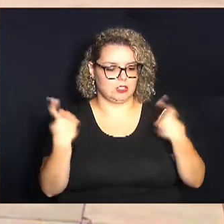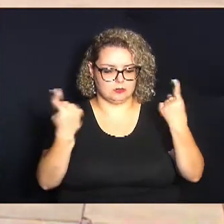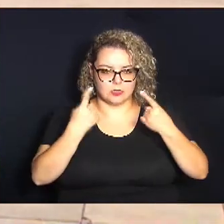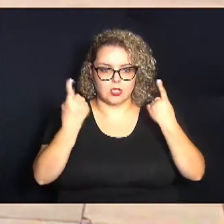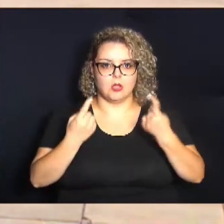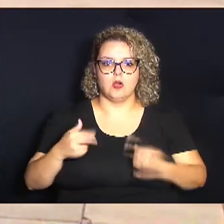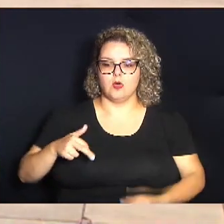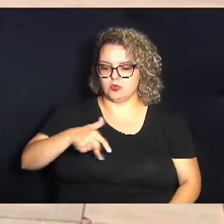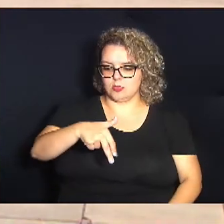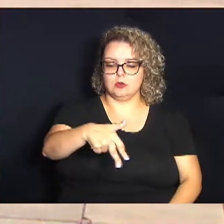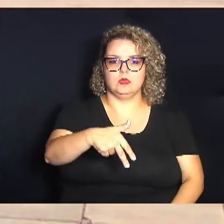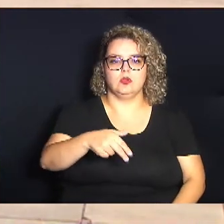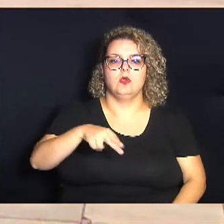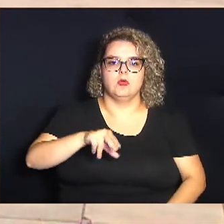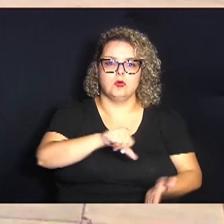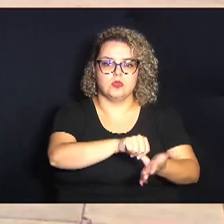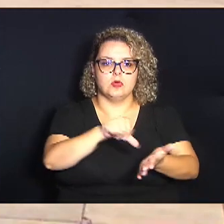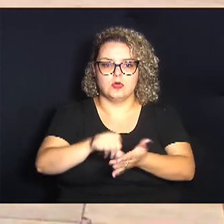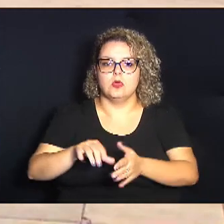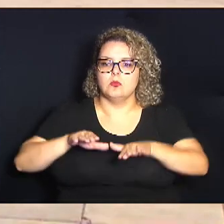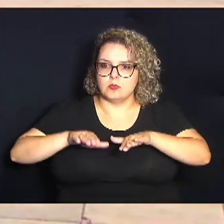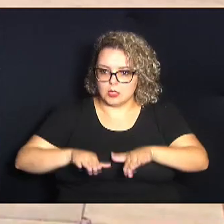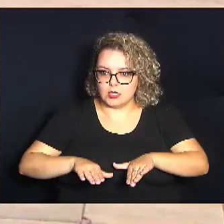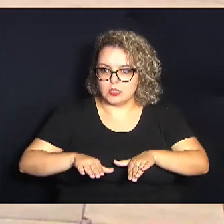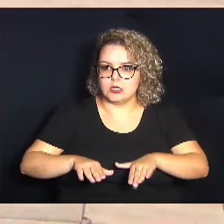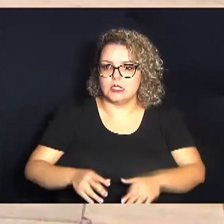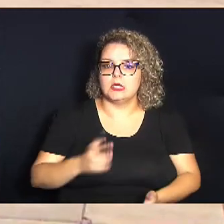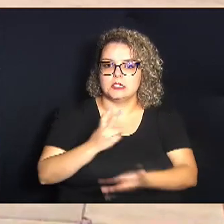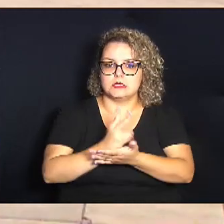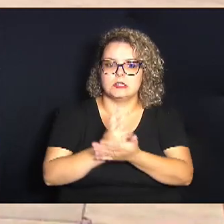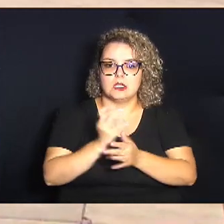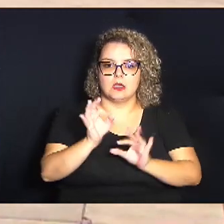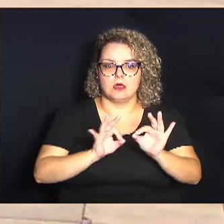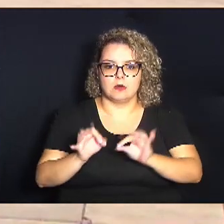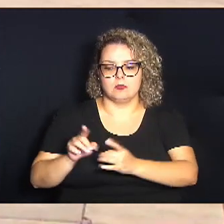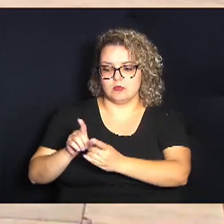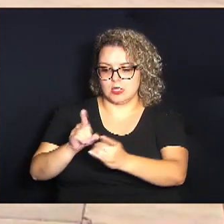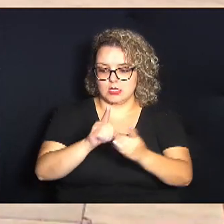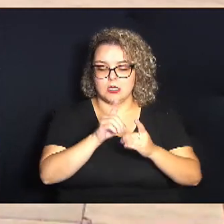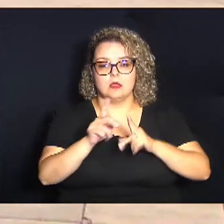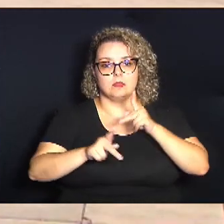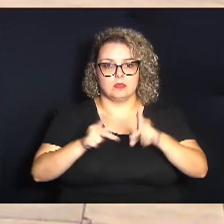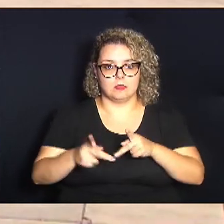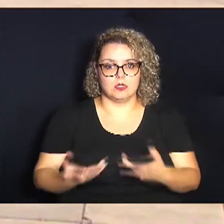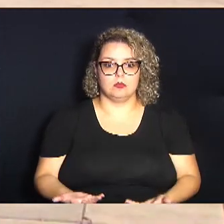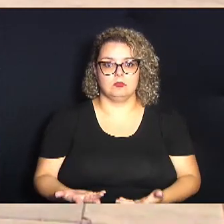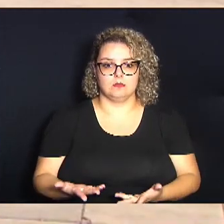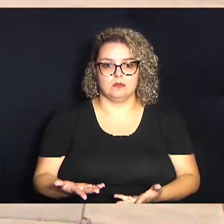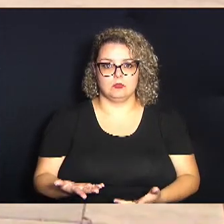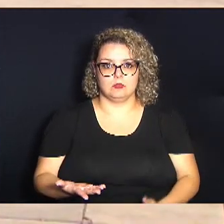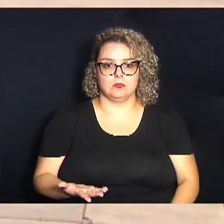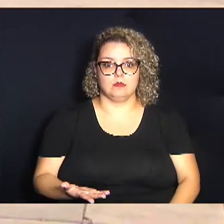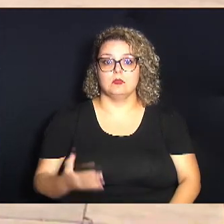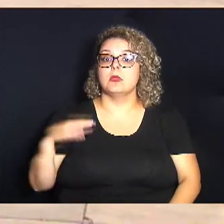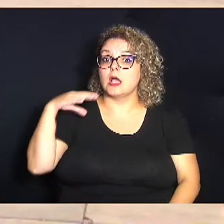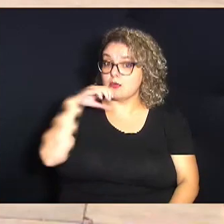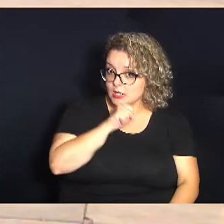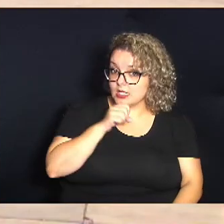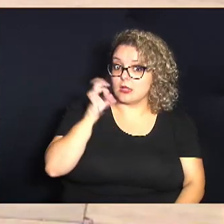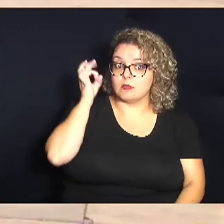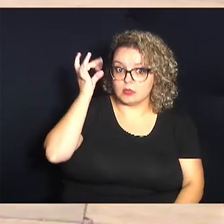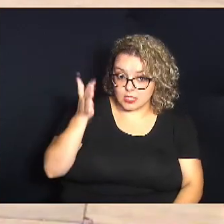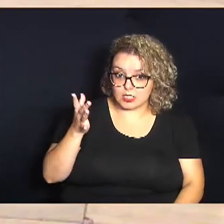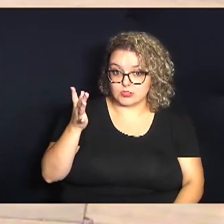pé, ou nos postos fixos, são, né, preparados para estar atendendo a população. Mas o caminho mais rápido e fácil,